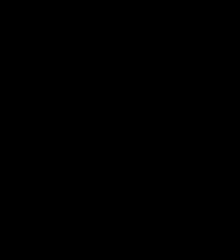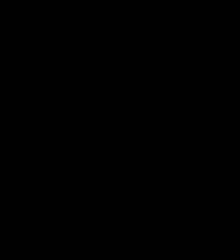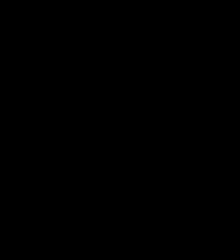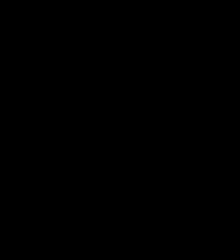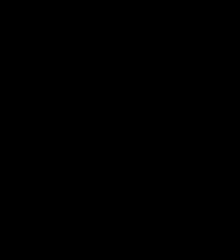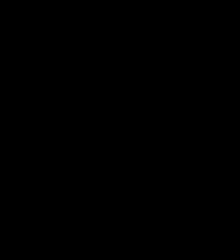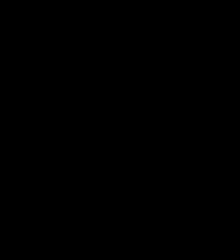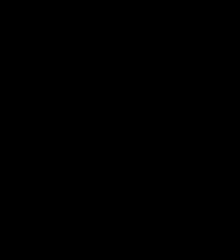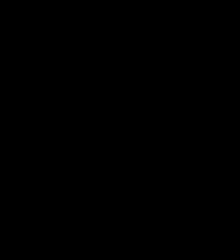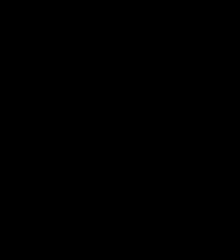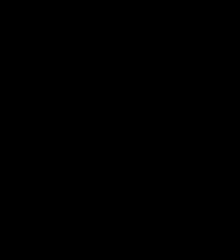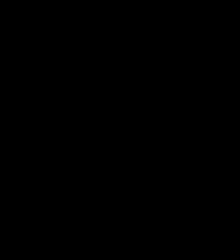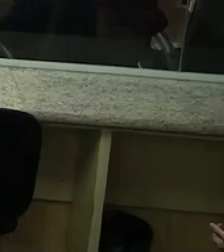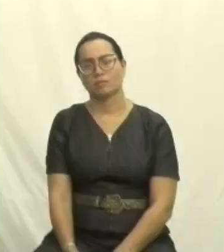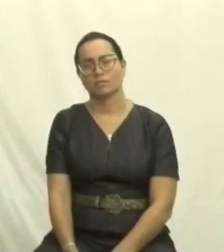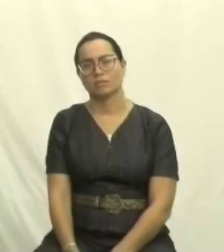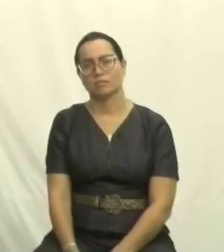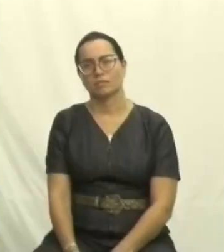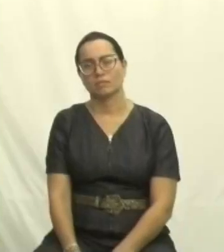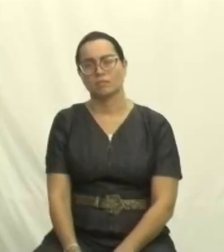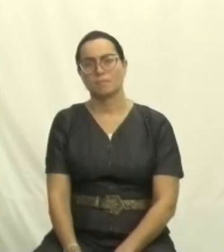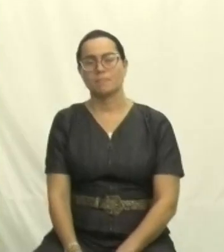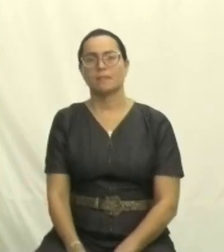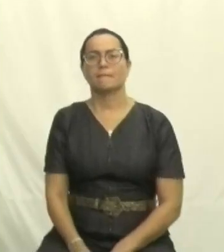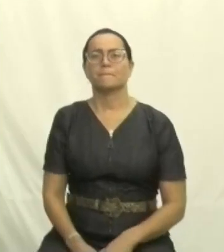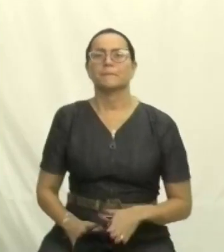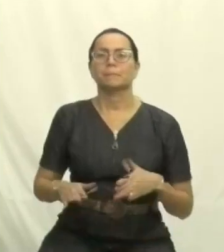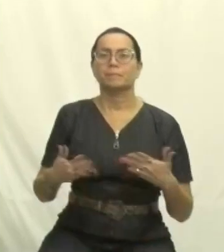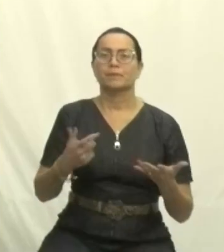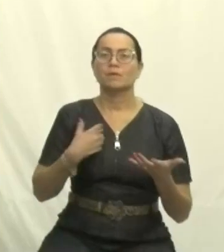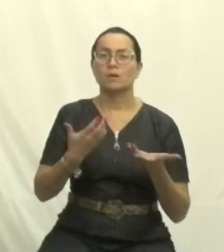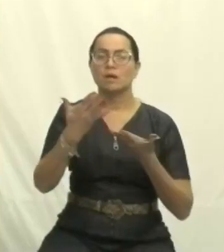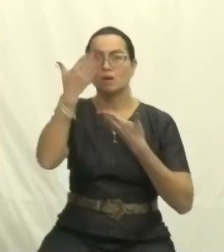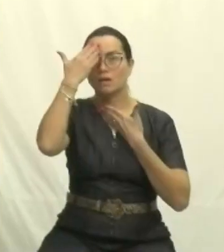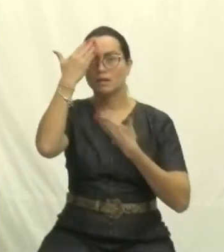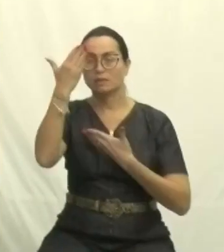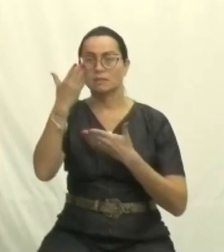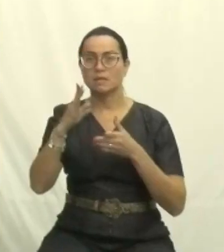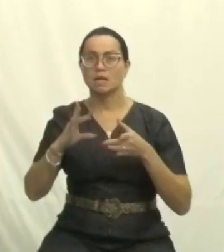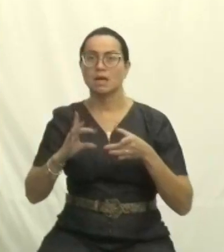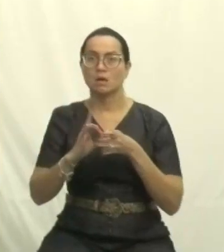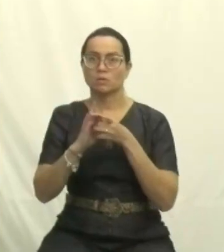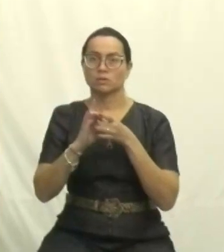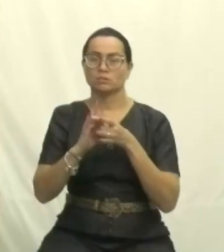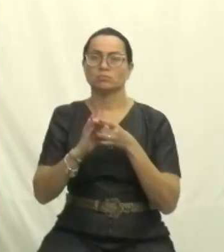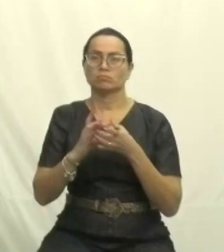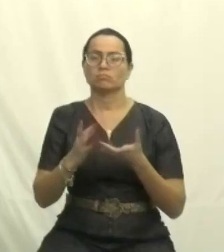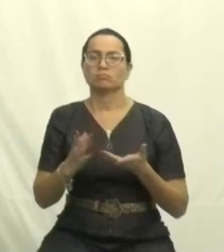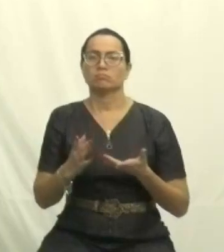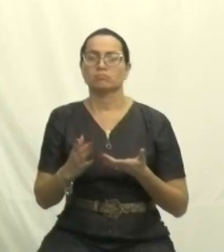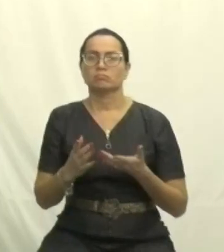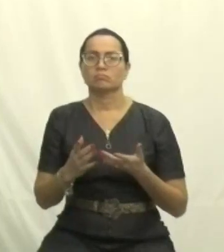Bom, como visto no vídeo, que aliás eu quero agradecer a parceria aí do Marcelo Shopping pela produção do vídeo,